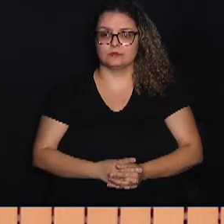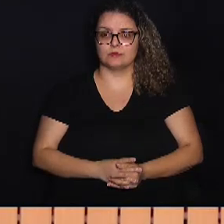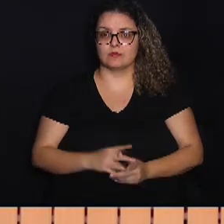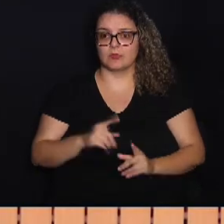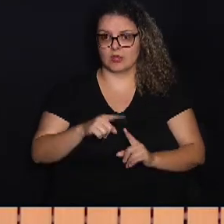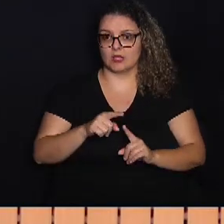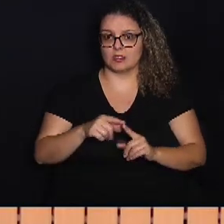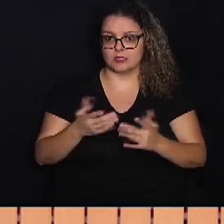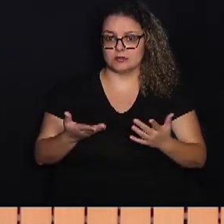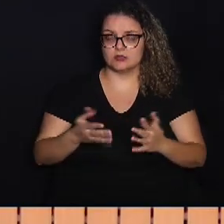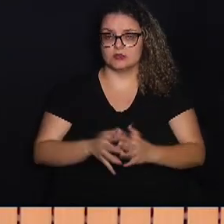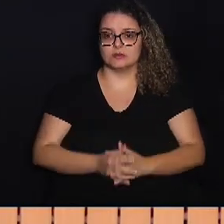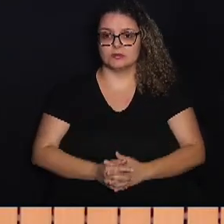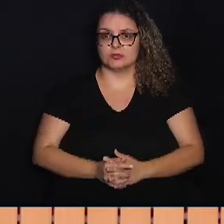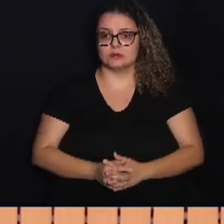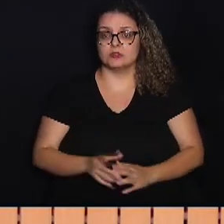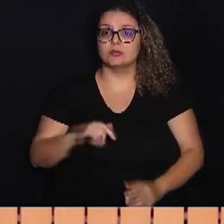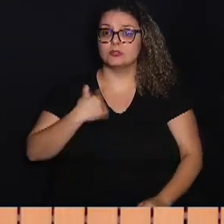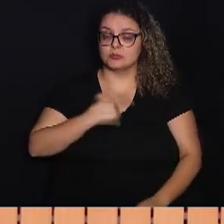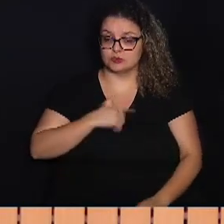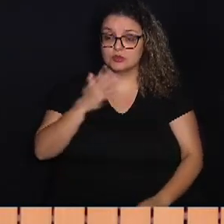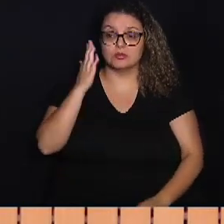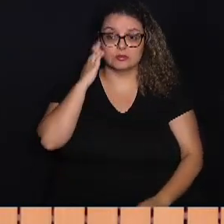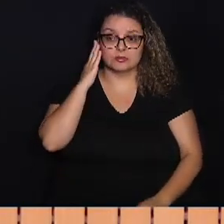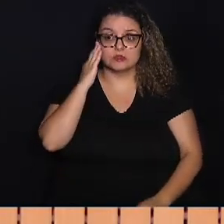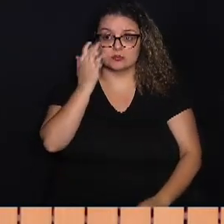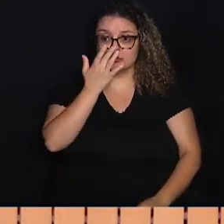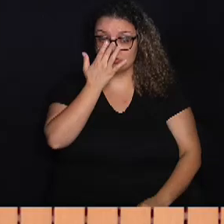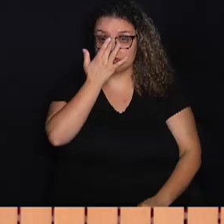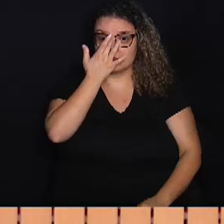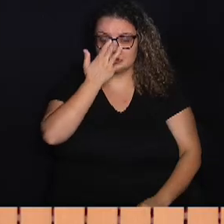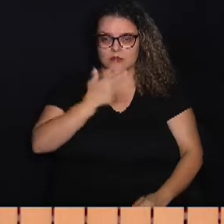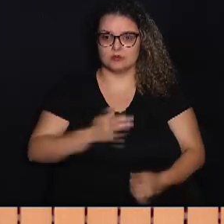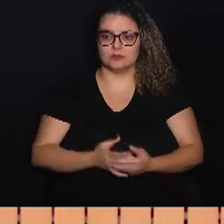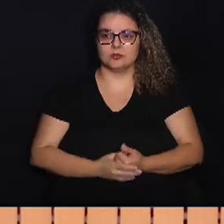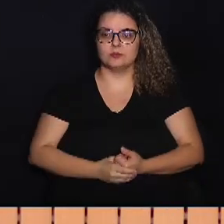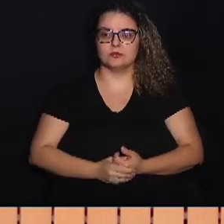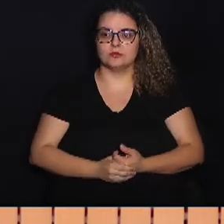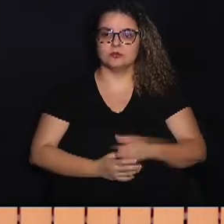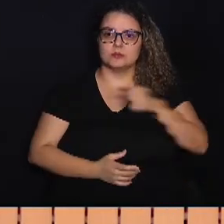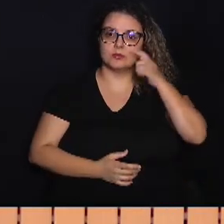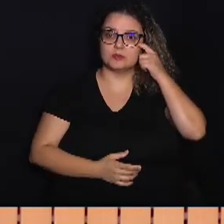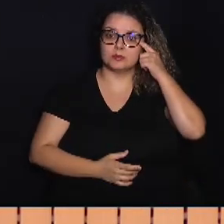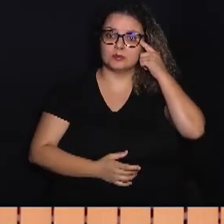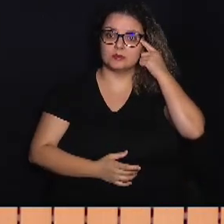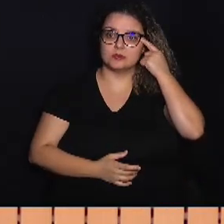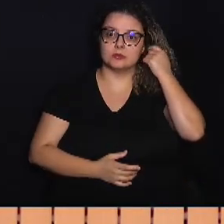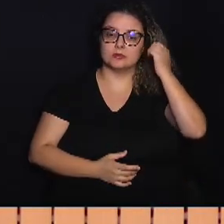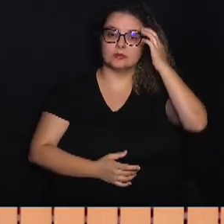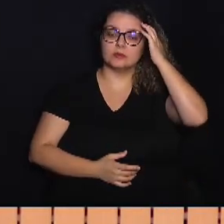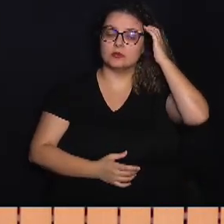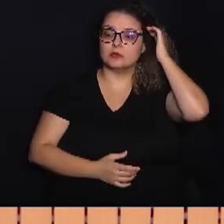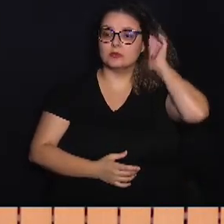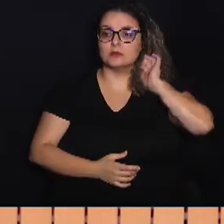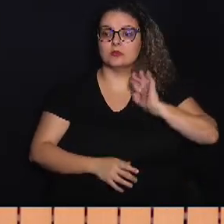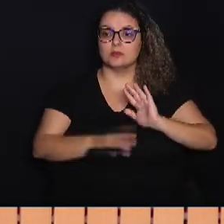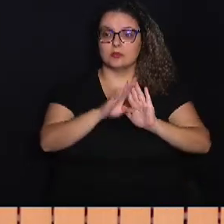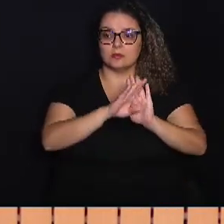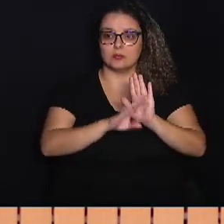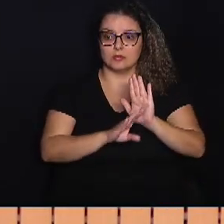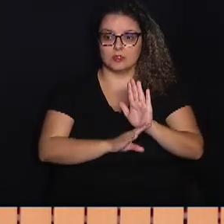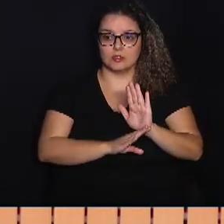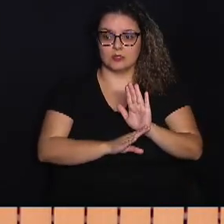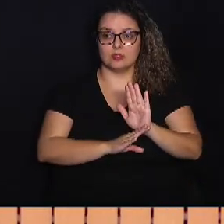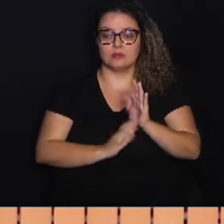espécie E aí nós sabemos que há uma um programa que foi aprovado por essa casa de autoria do